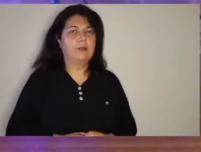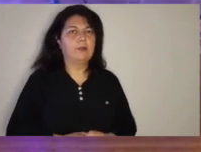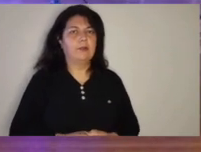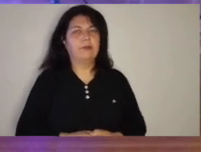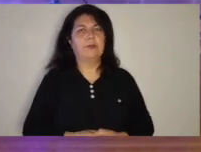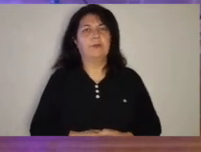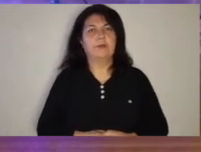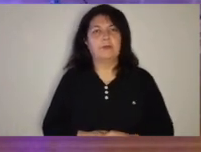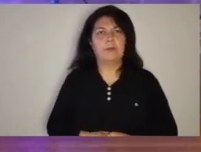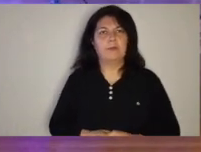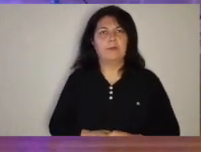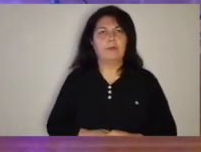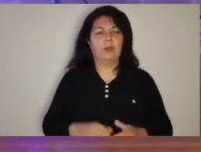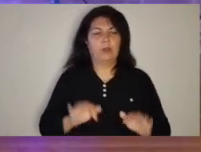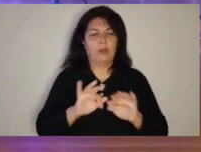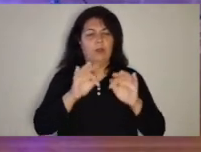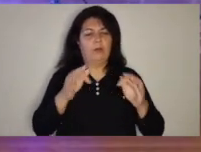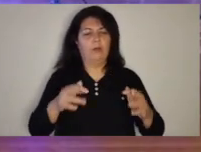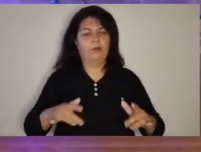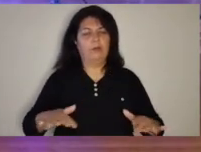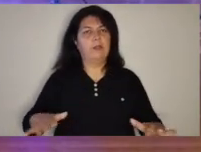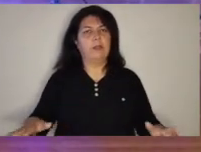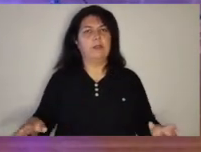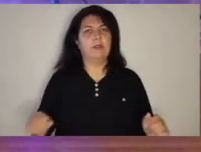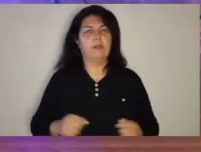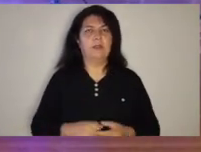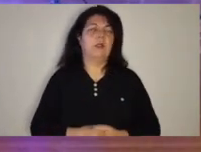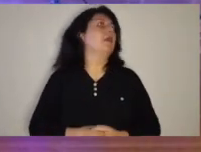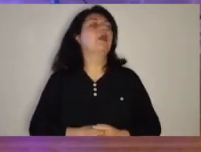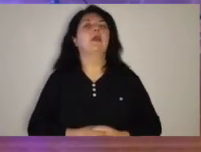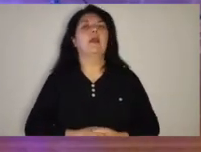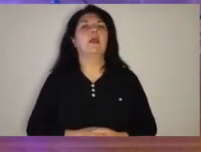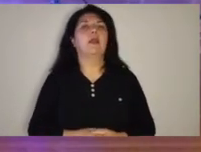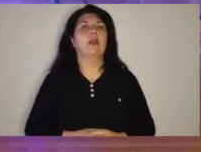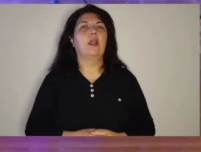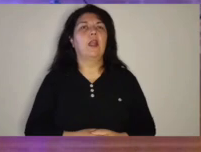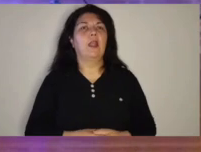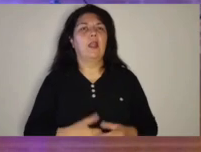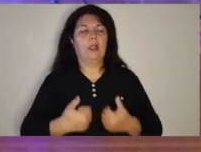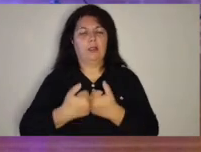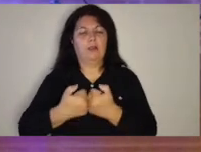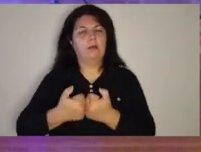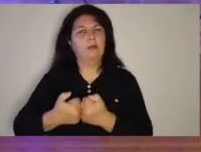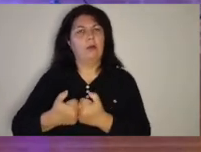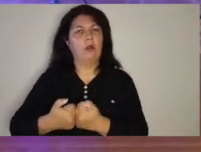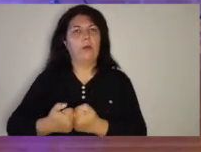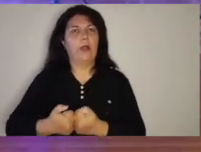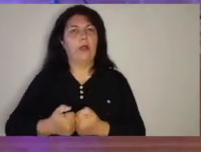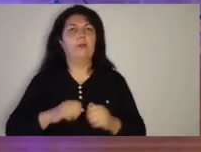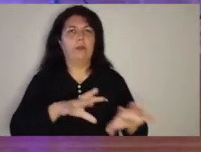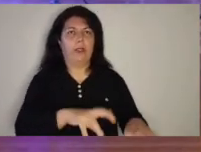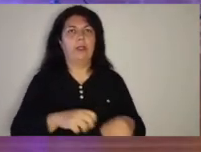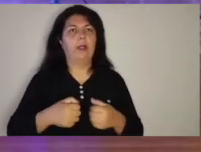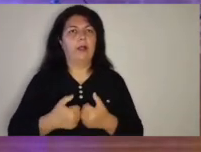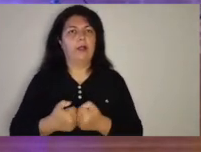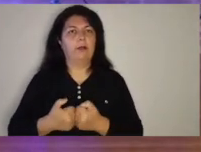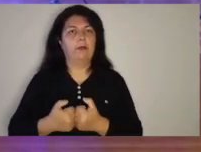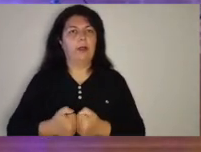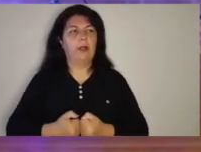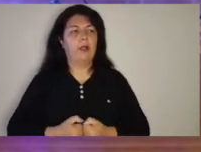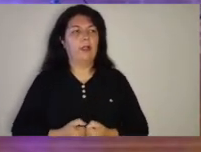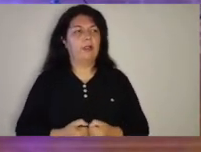profanas. Os filisteus trataram as coisas sagradas e o Senhor enviou juízo no